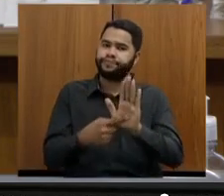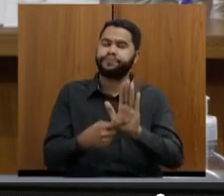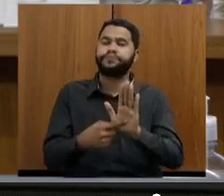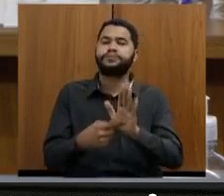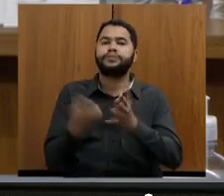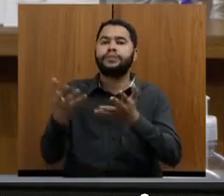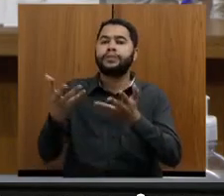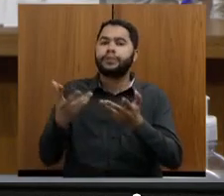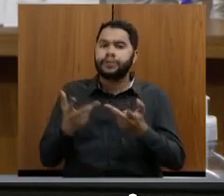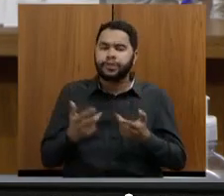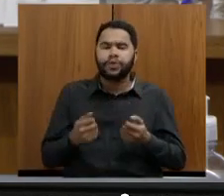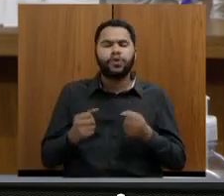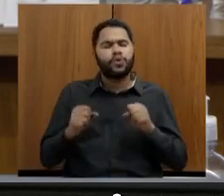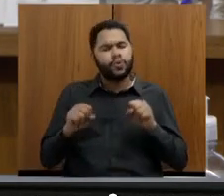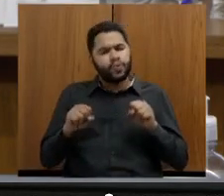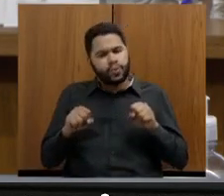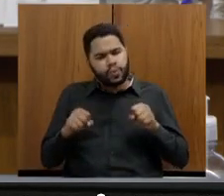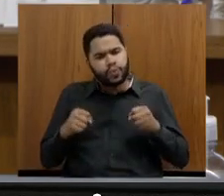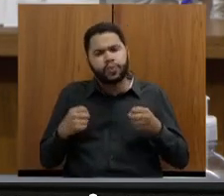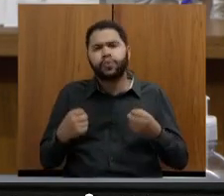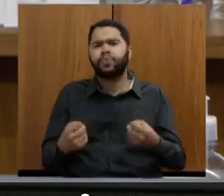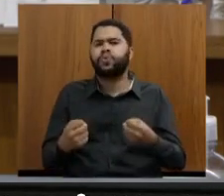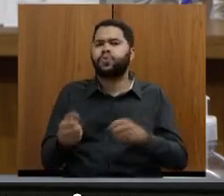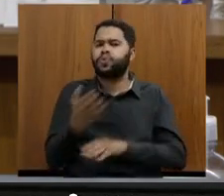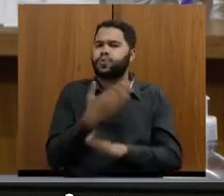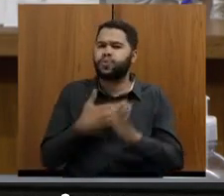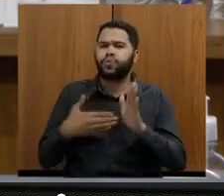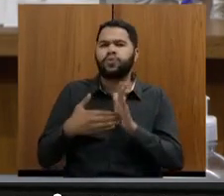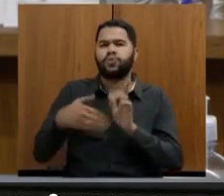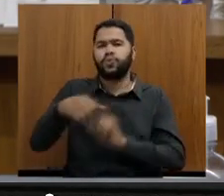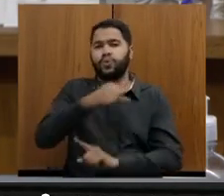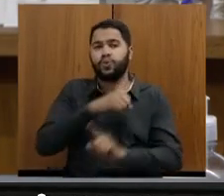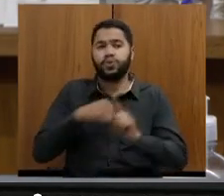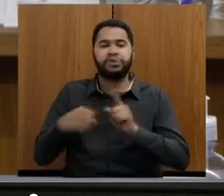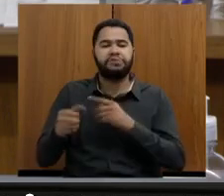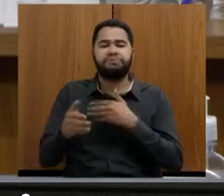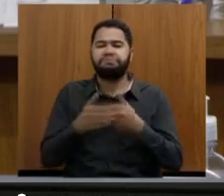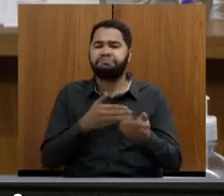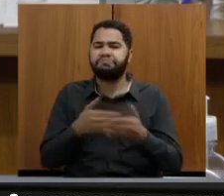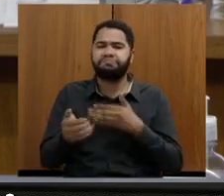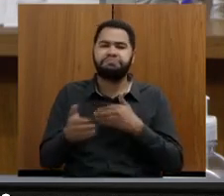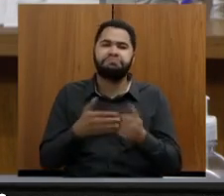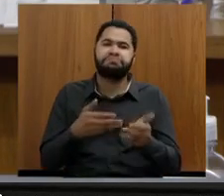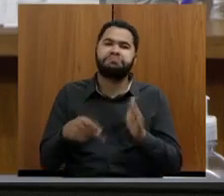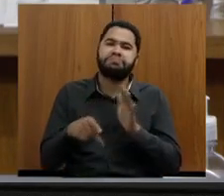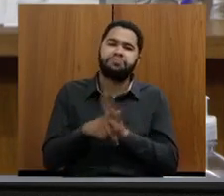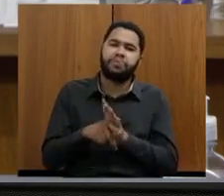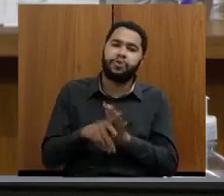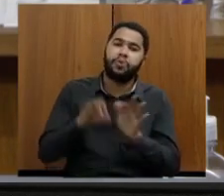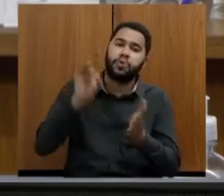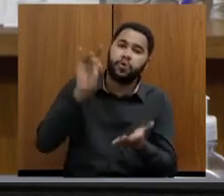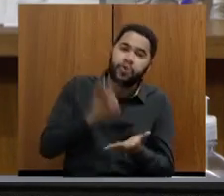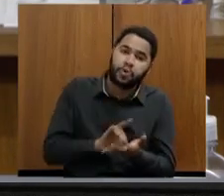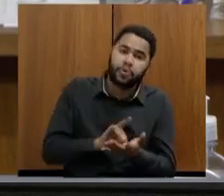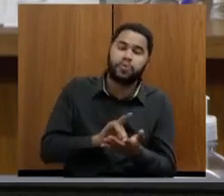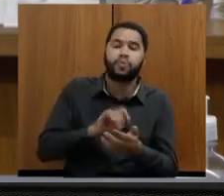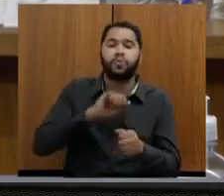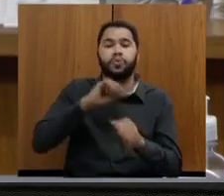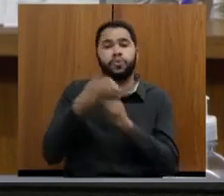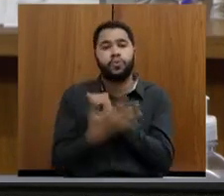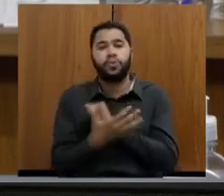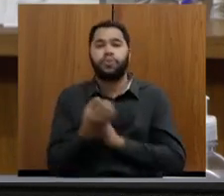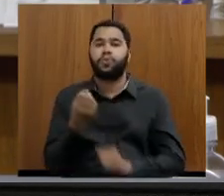atendemos de forma intensa toda a sociedade Independente de ser um caso confirmado de